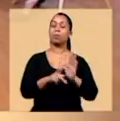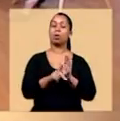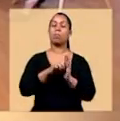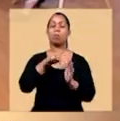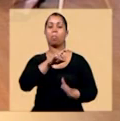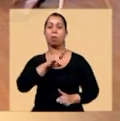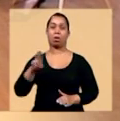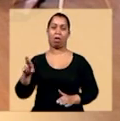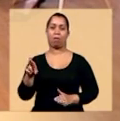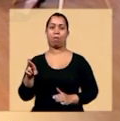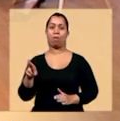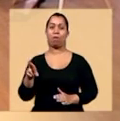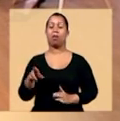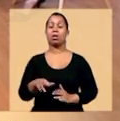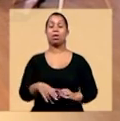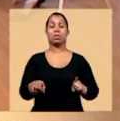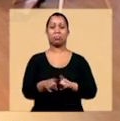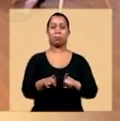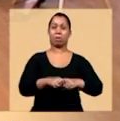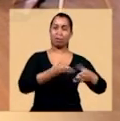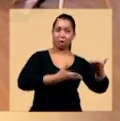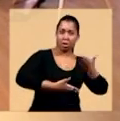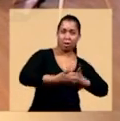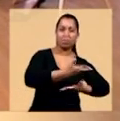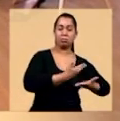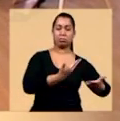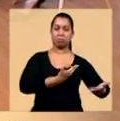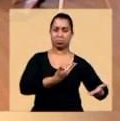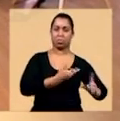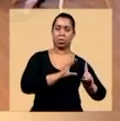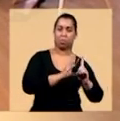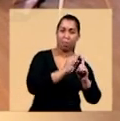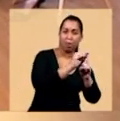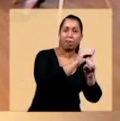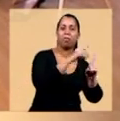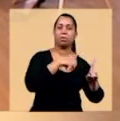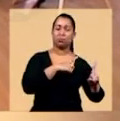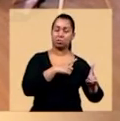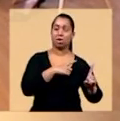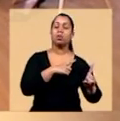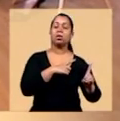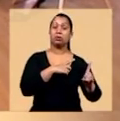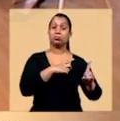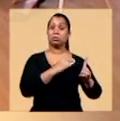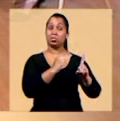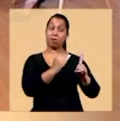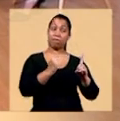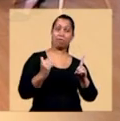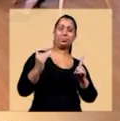entre colegas, ele também não... Só se o sujeito tiver uma ascensão